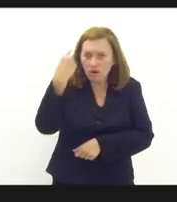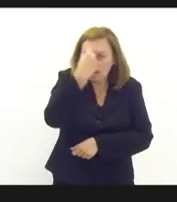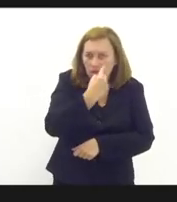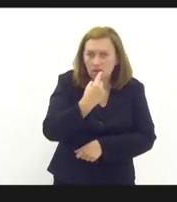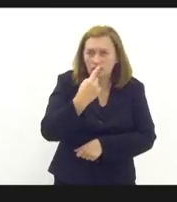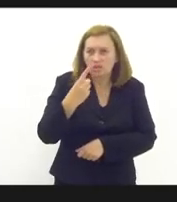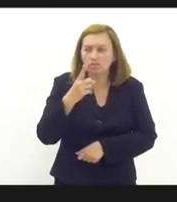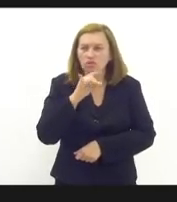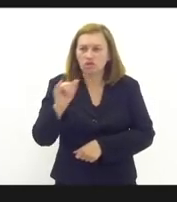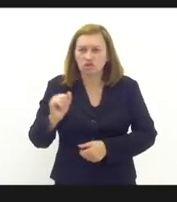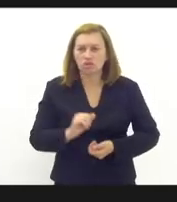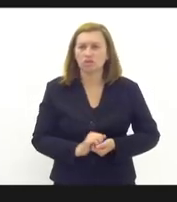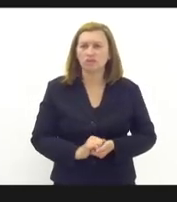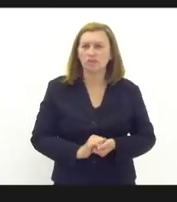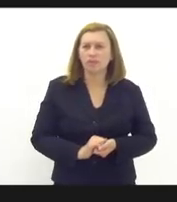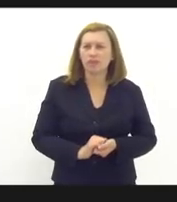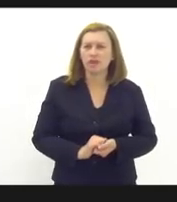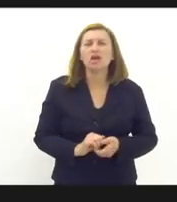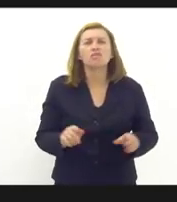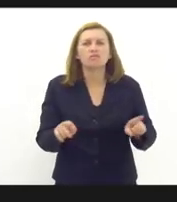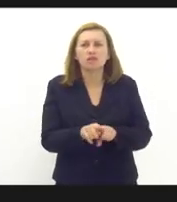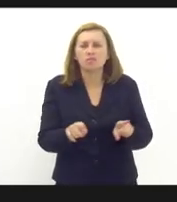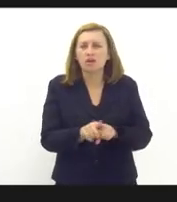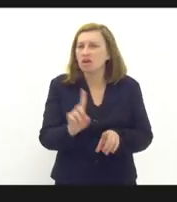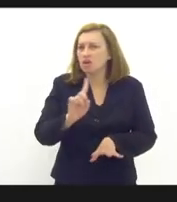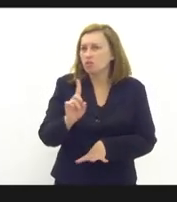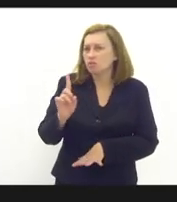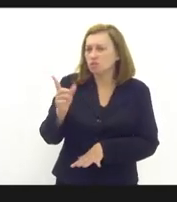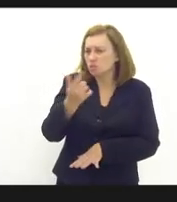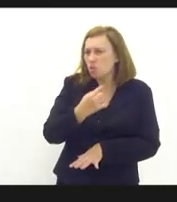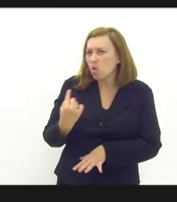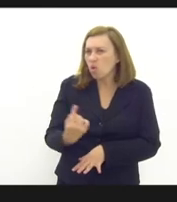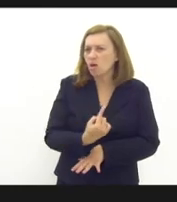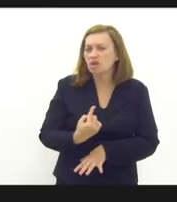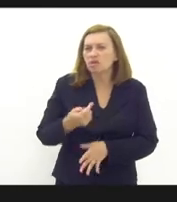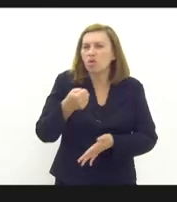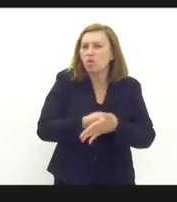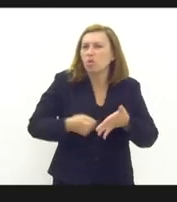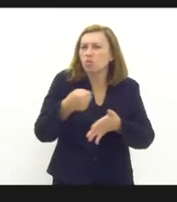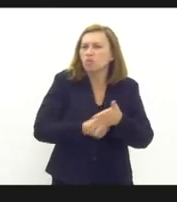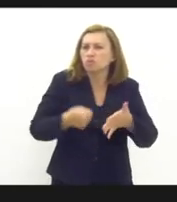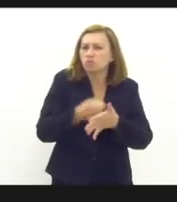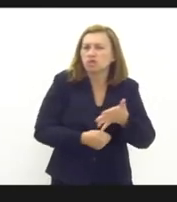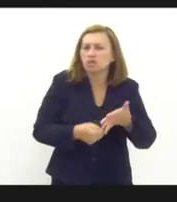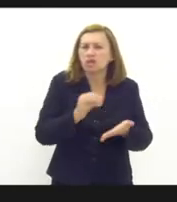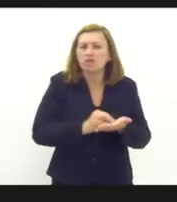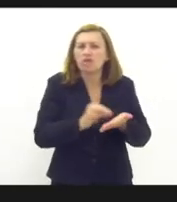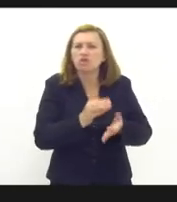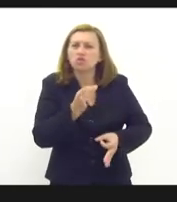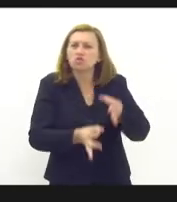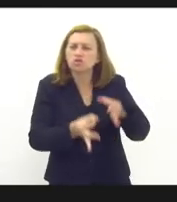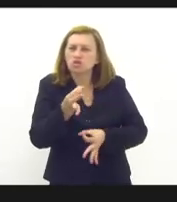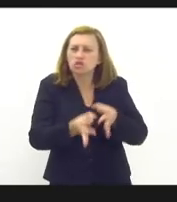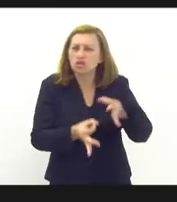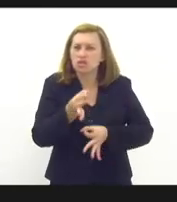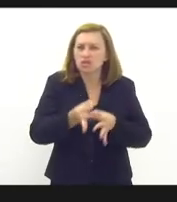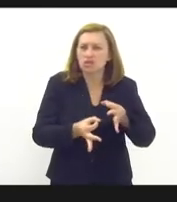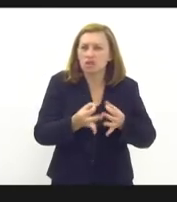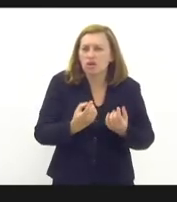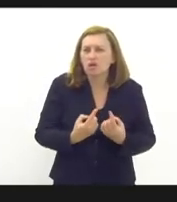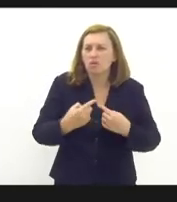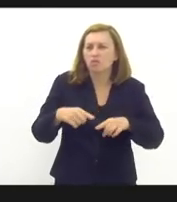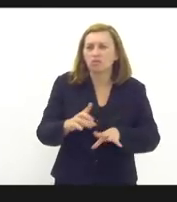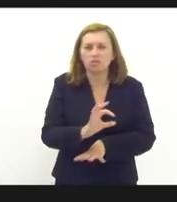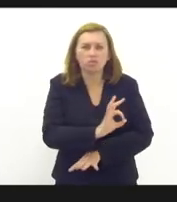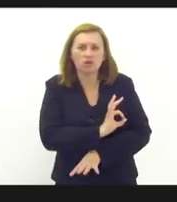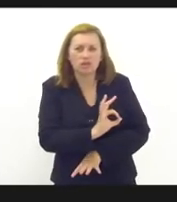na lapela. Também não somos nós que estamos lutando para que as injustiças que foram cometidas contra